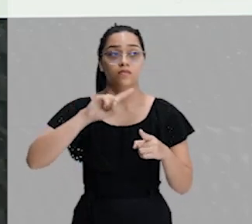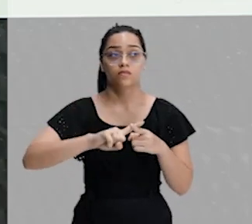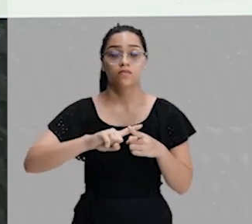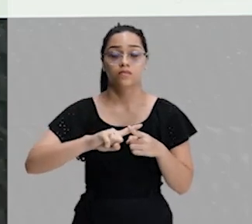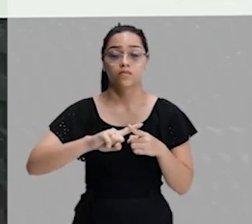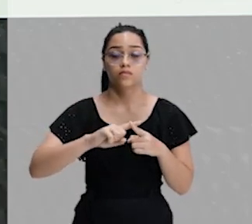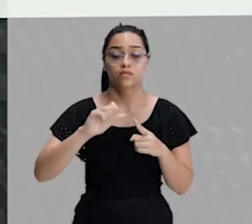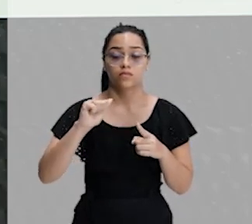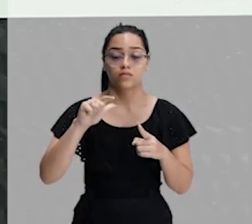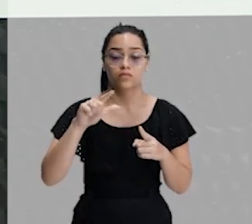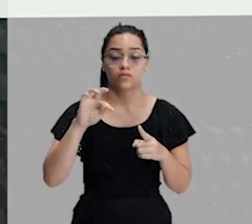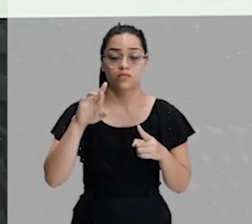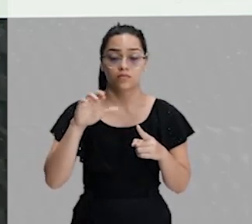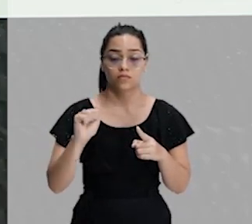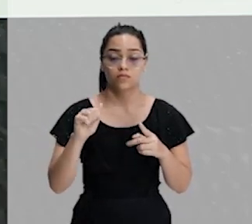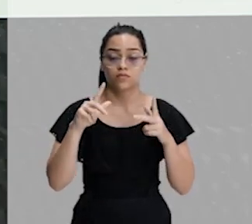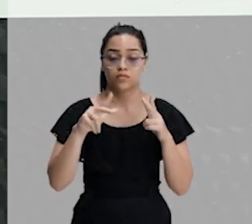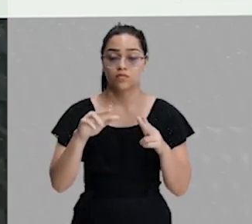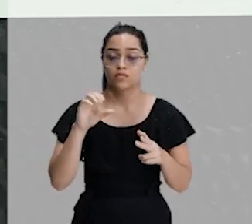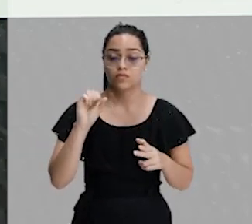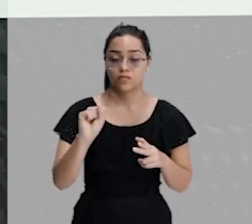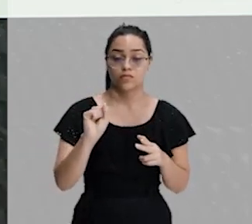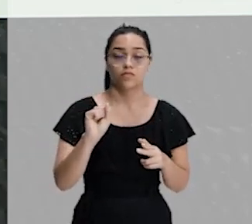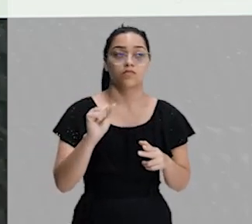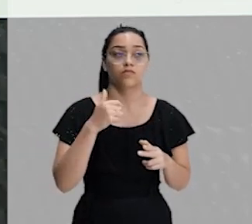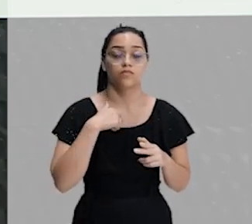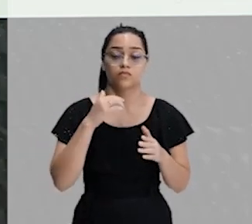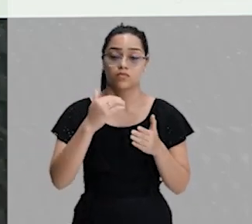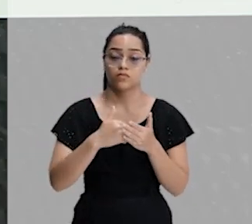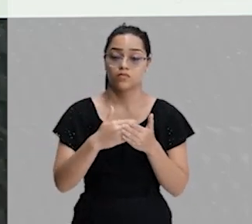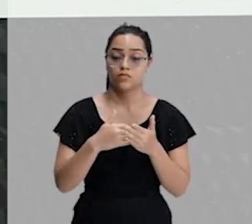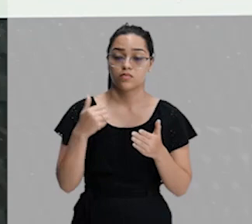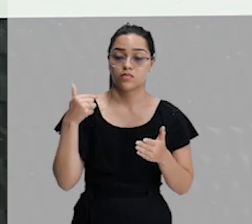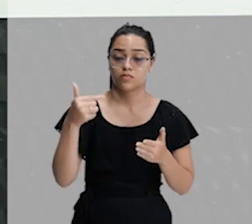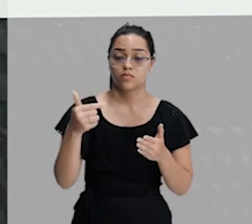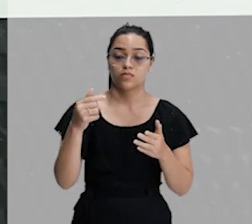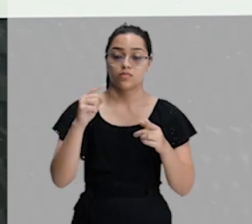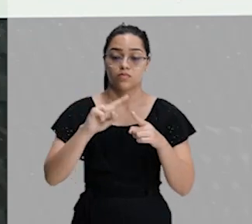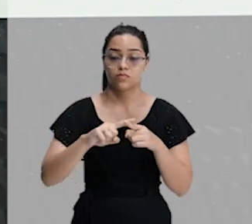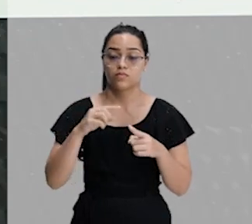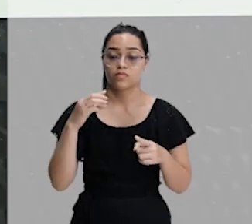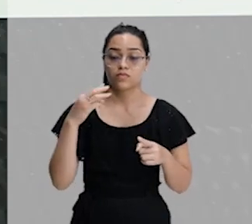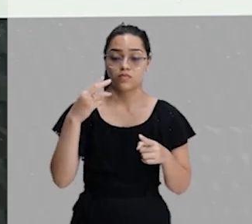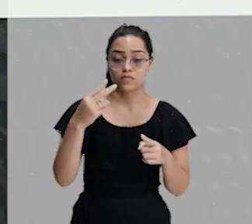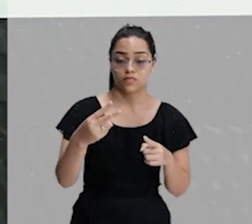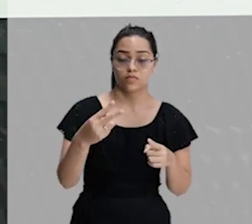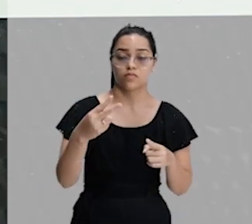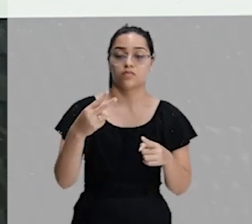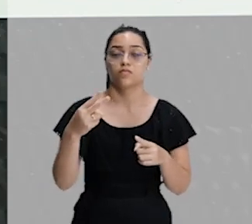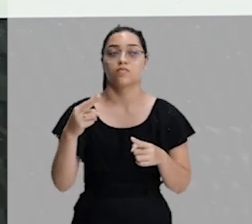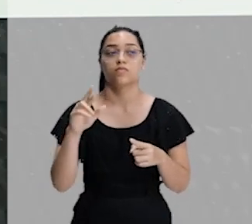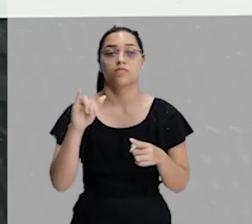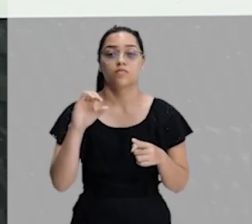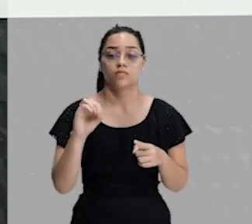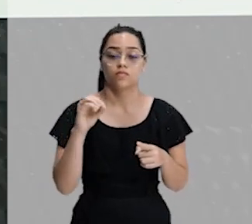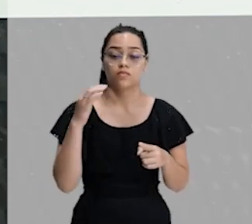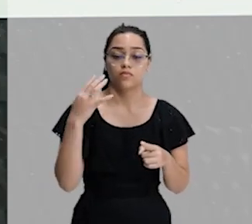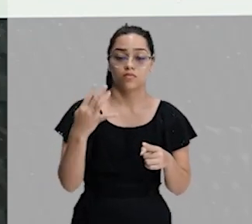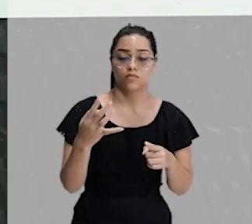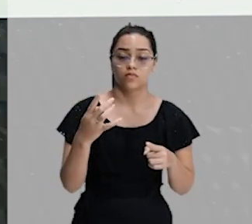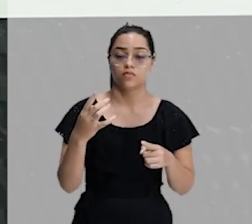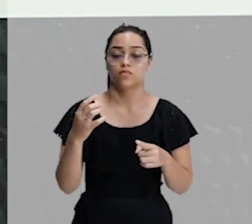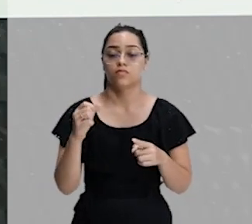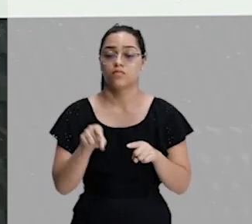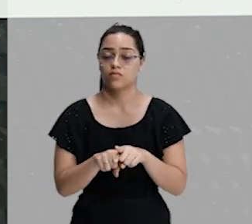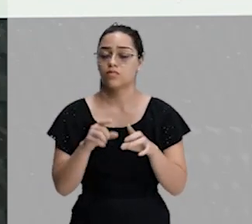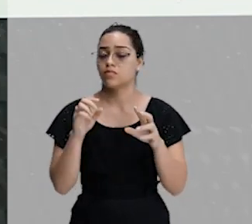multiplicado pela altura, que é 8. Tá? Eu tirei o 2, tirei o π, que vale 3, o raio vale 4 e a altura vale 8. Então essa área vai